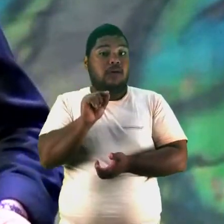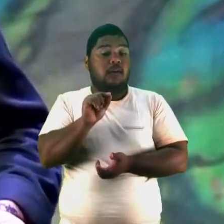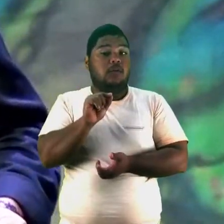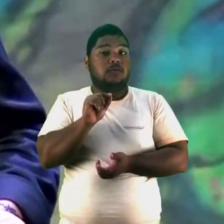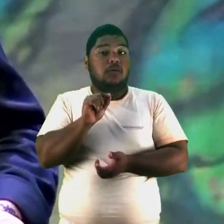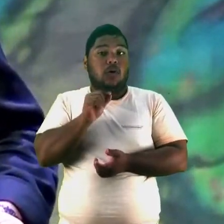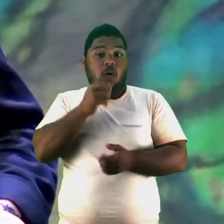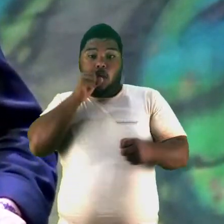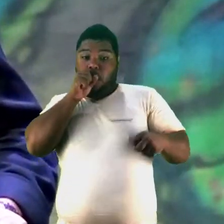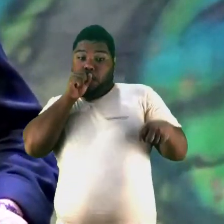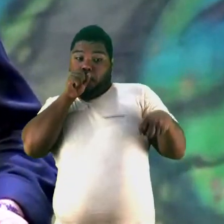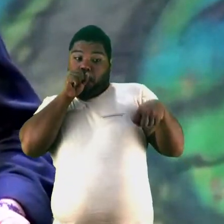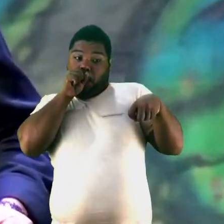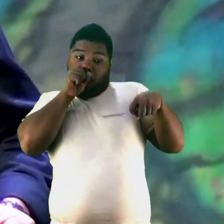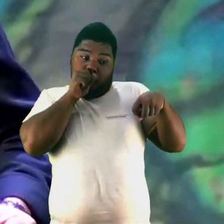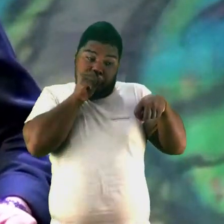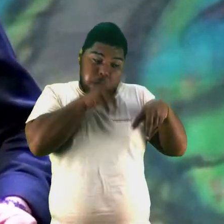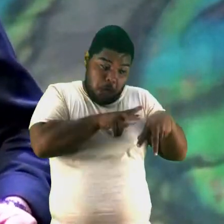de Deus,